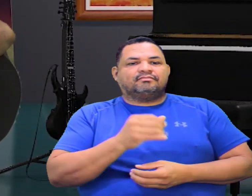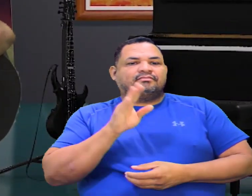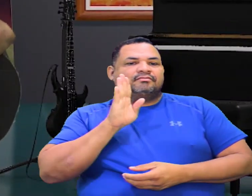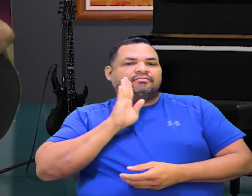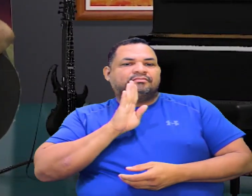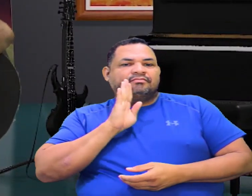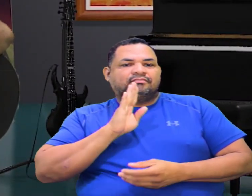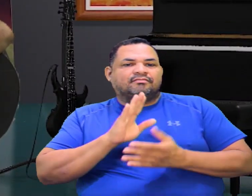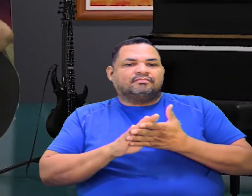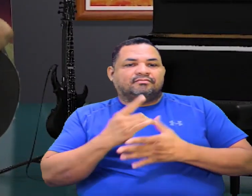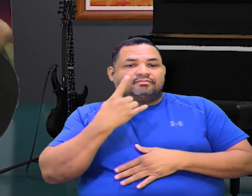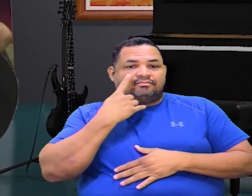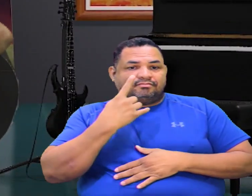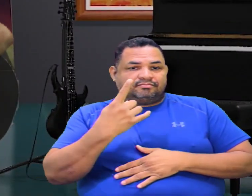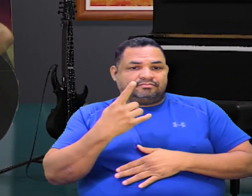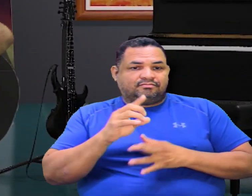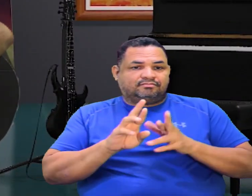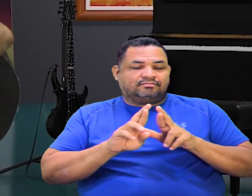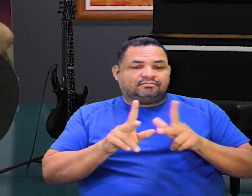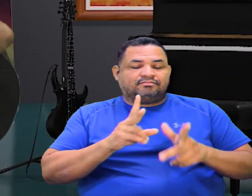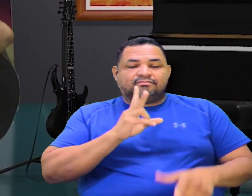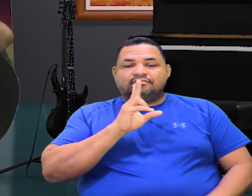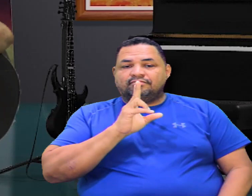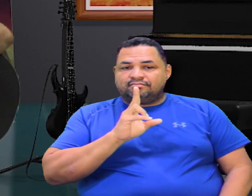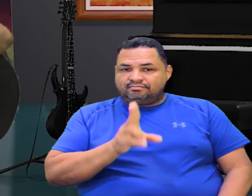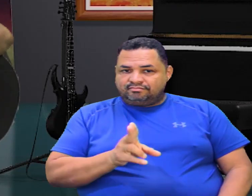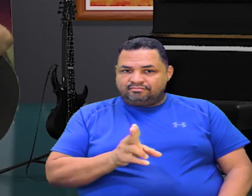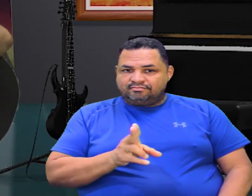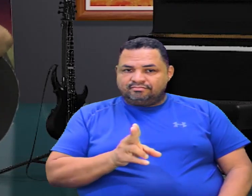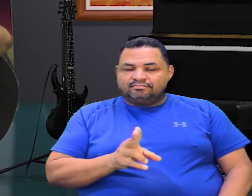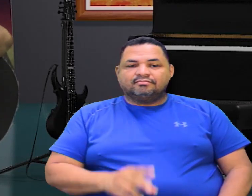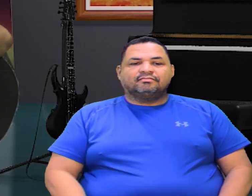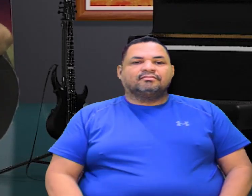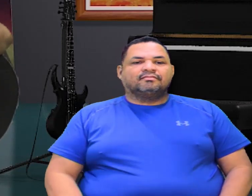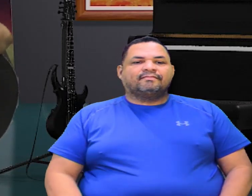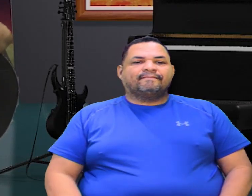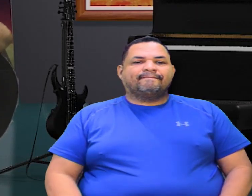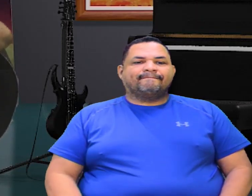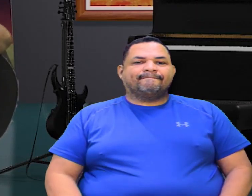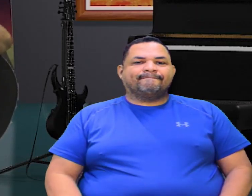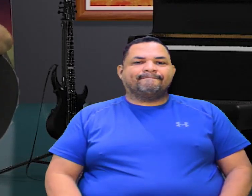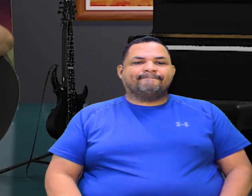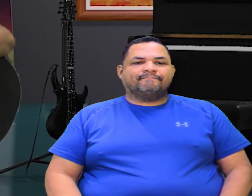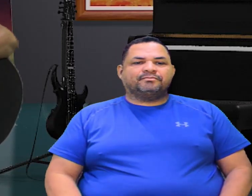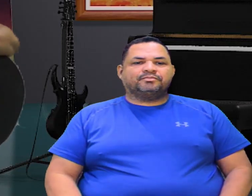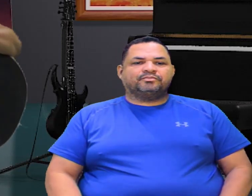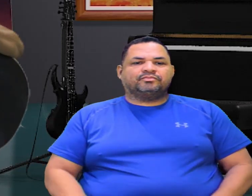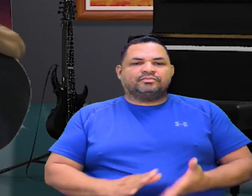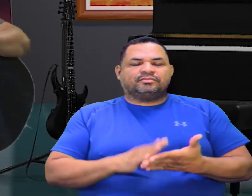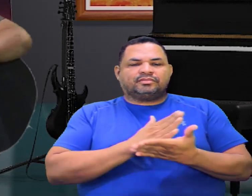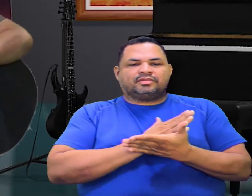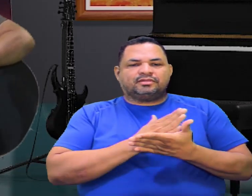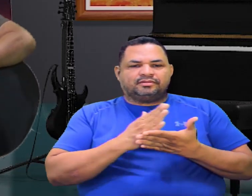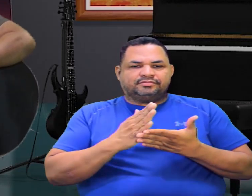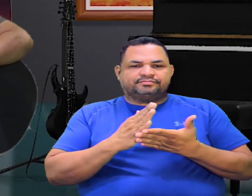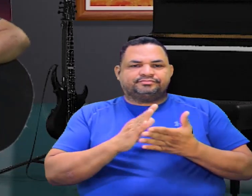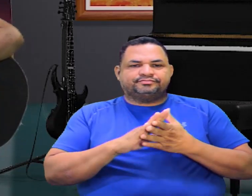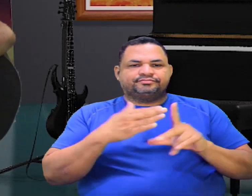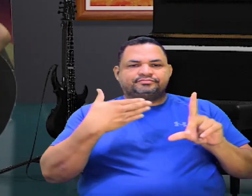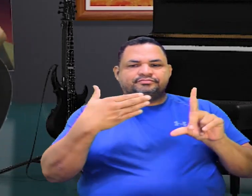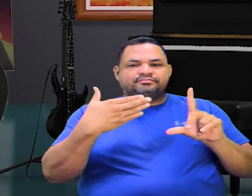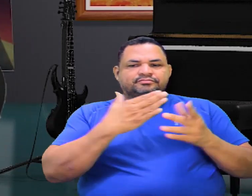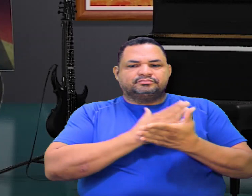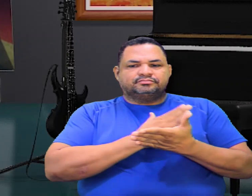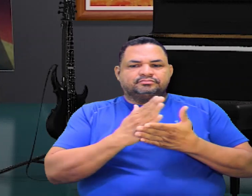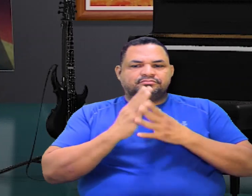legal você vê diferent que parece igual e sem delongas vamos pra nossa tela ali pra